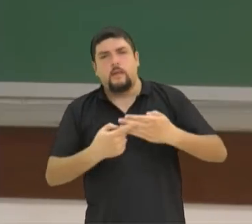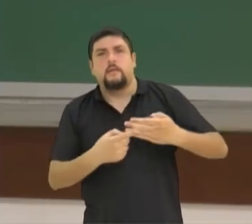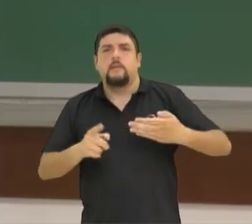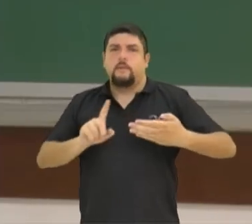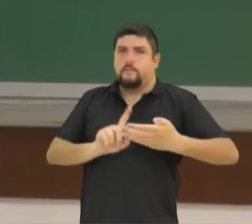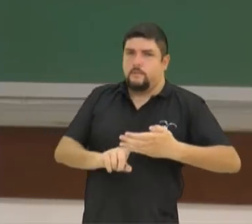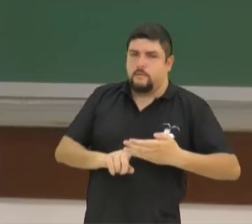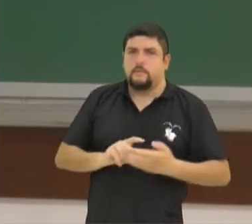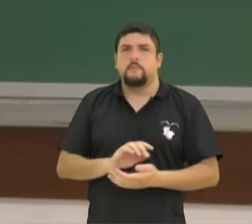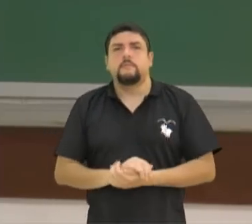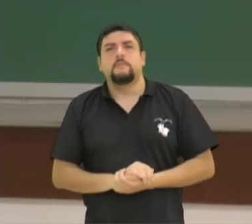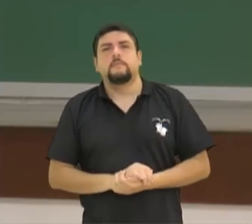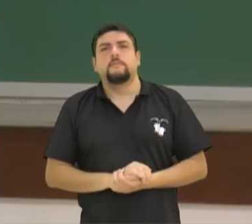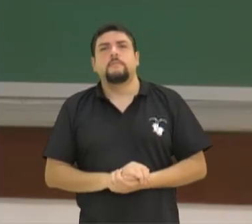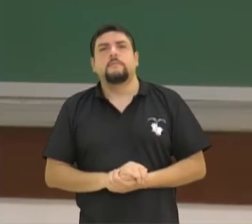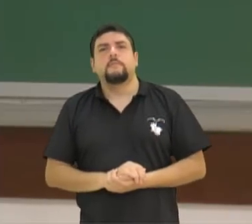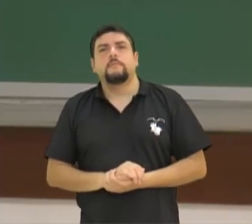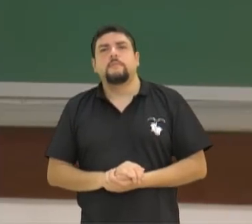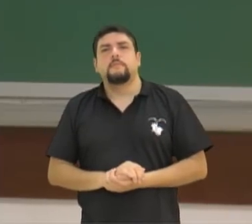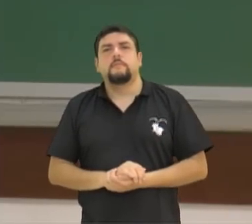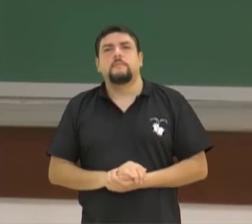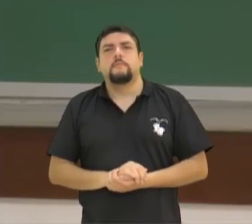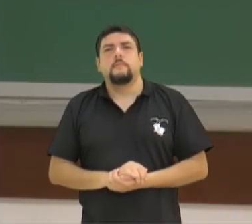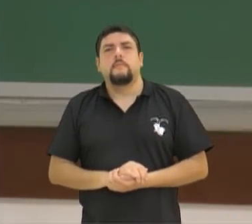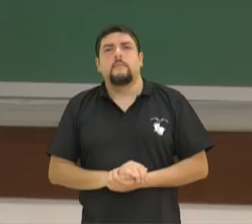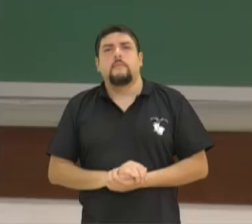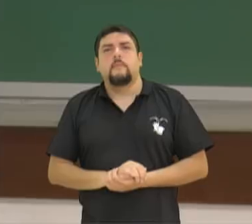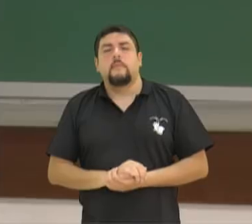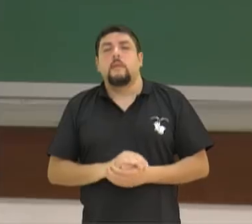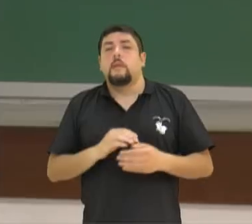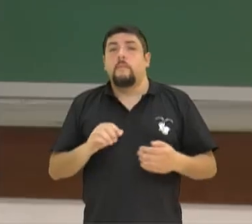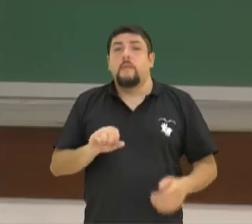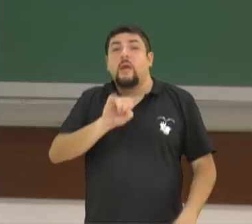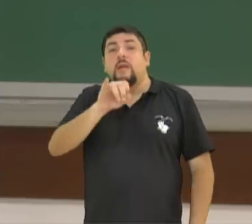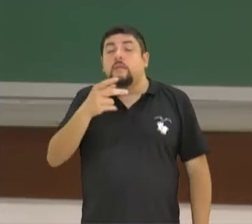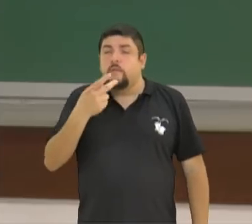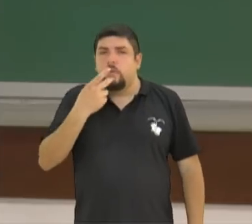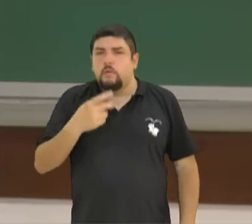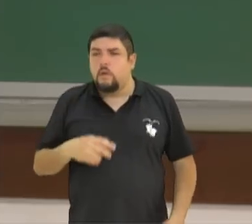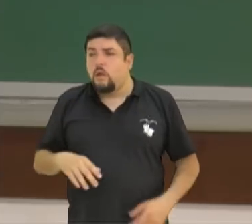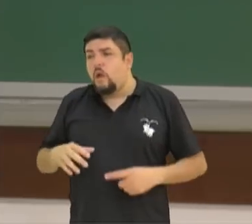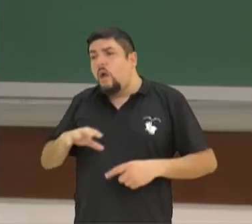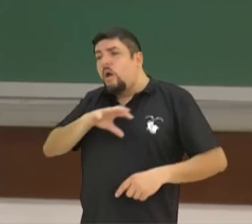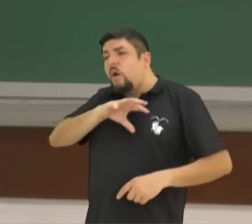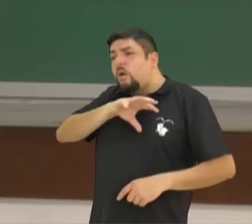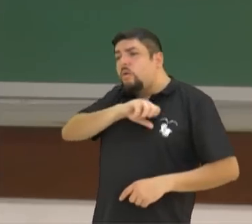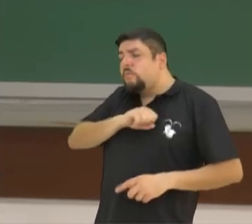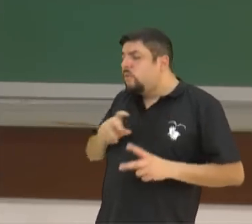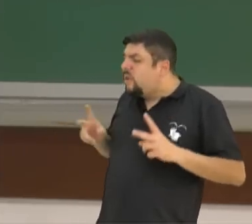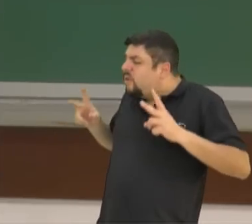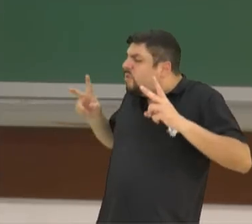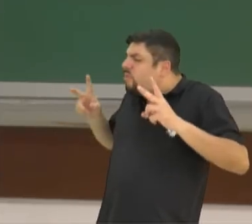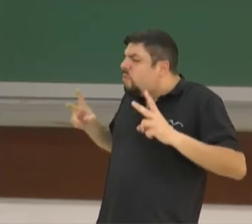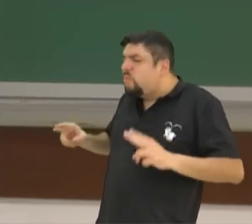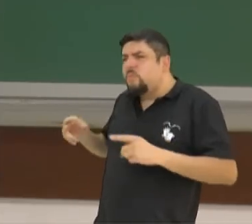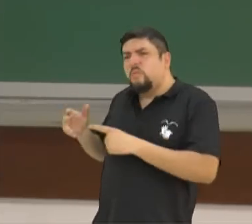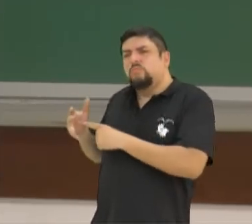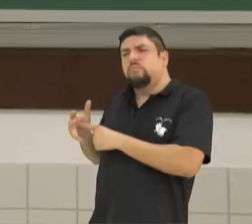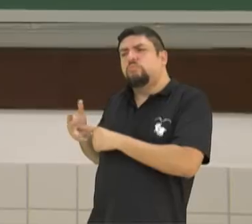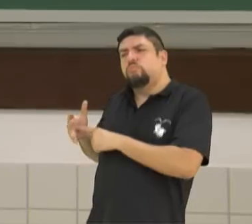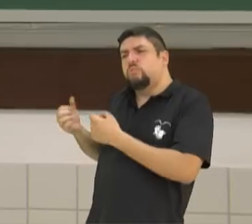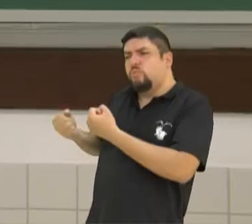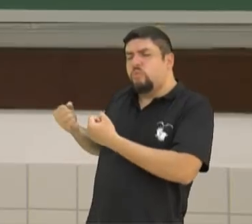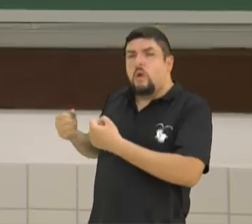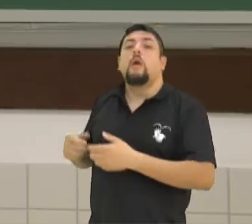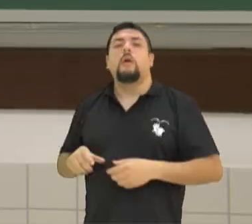gente tem entre metáfora e comparação, né? Se ela disser o amor é como uma flor, eu tenho uma comparação porque o elemento comparativo como está